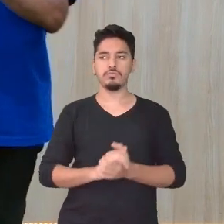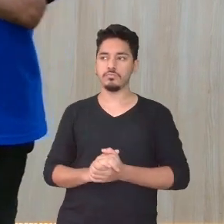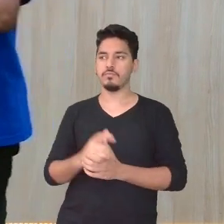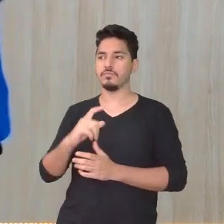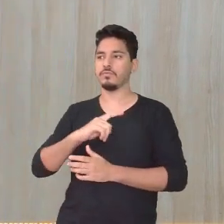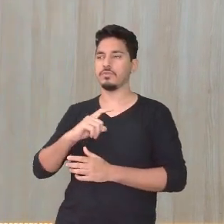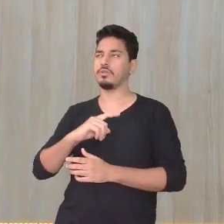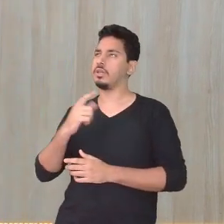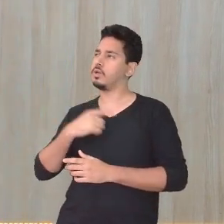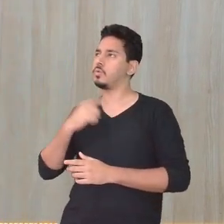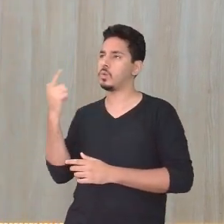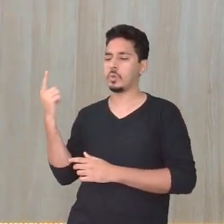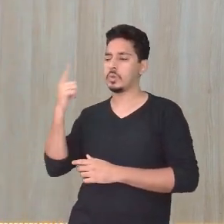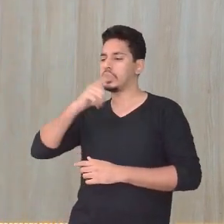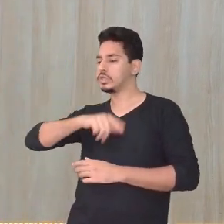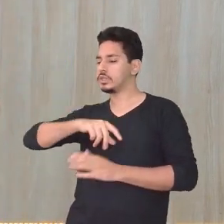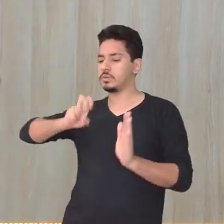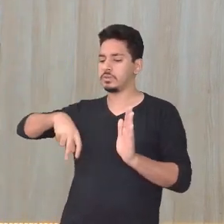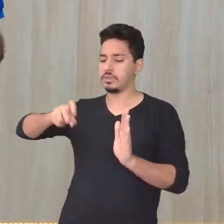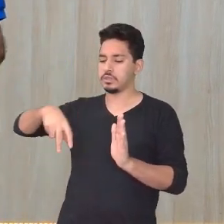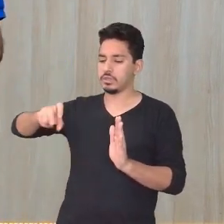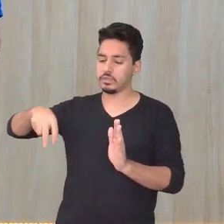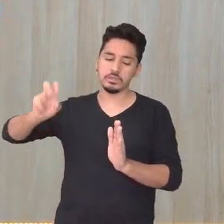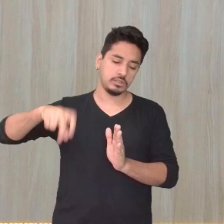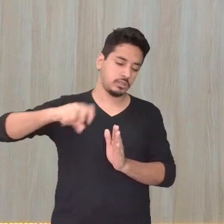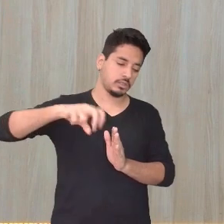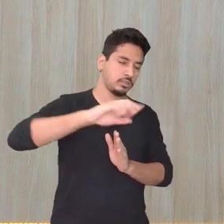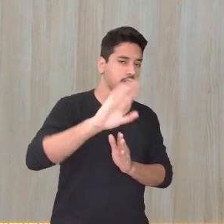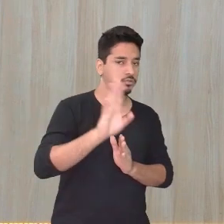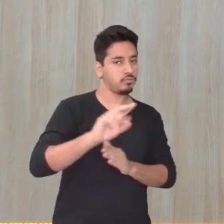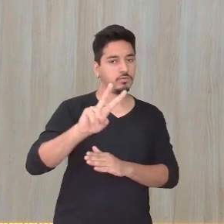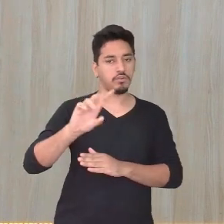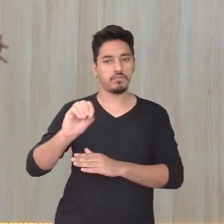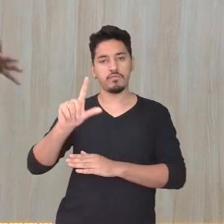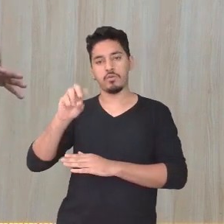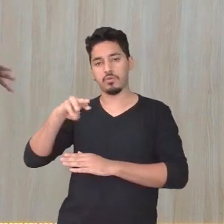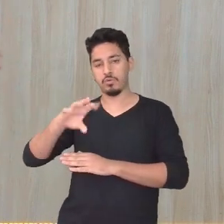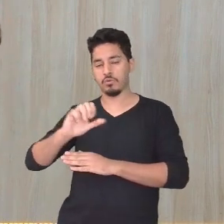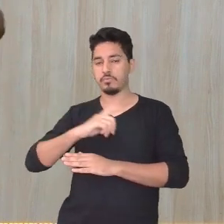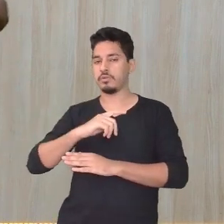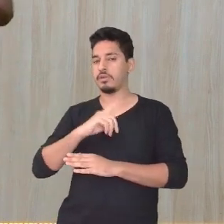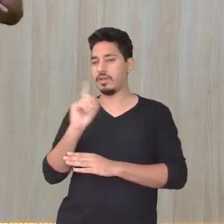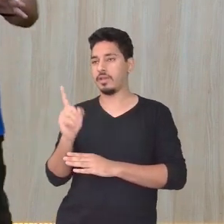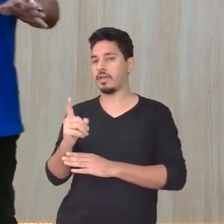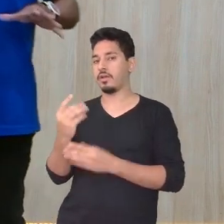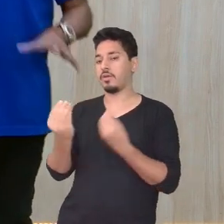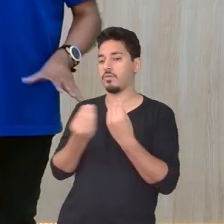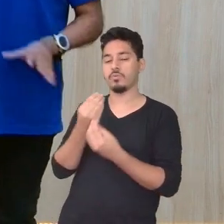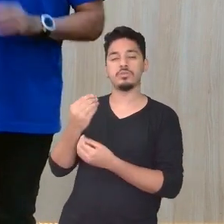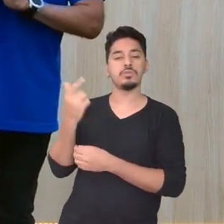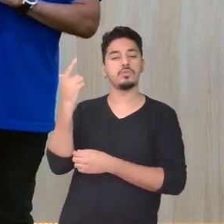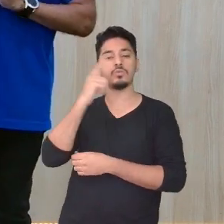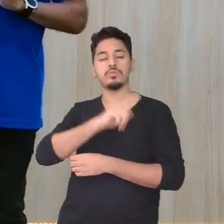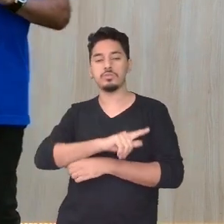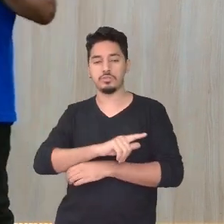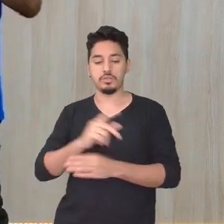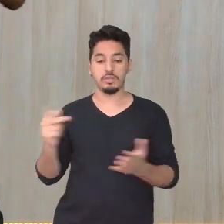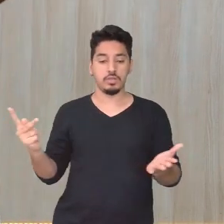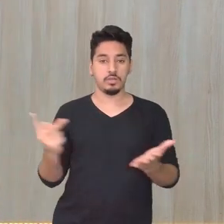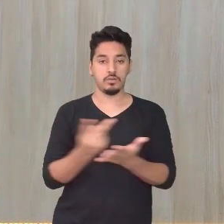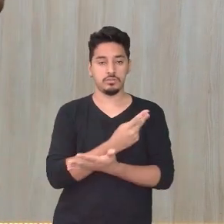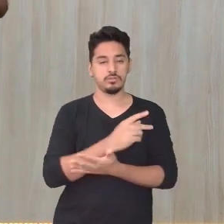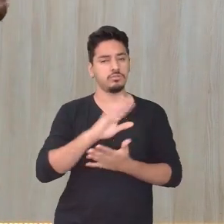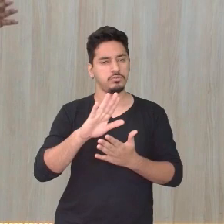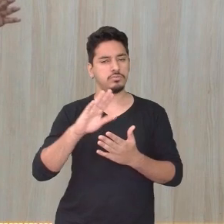tenho a capacidade de andar daqui para cá, não é volume. Isso aí é a maneira de fazer o ato de acontecer, tá bom?